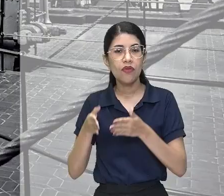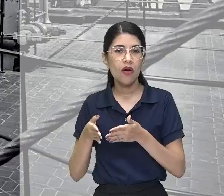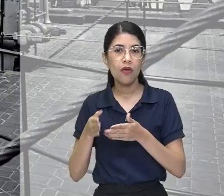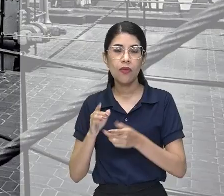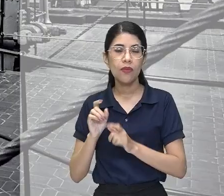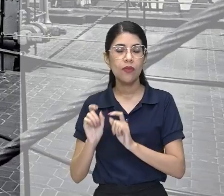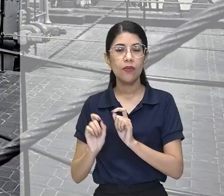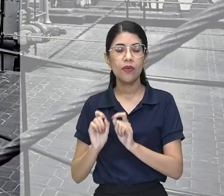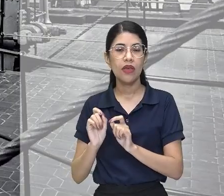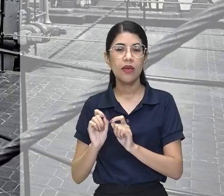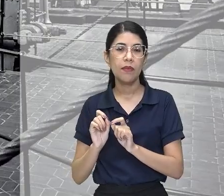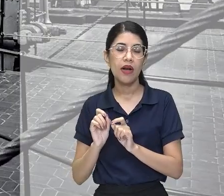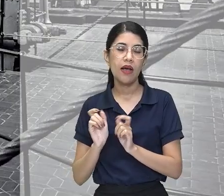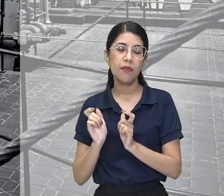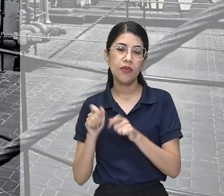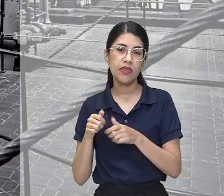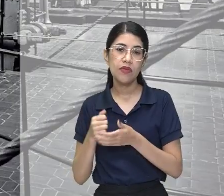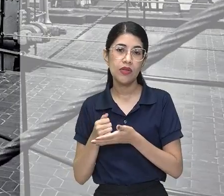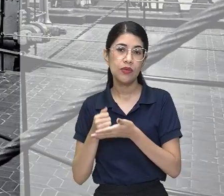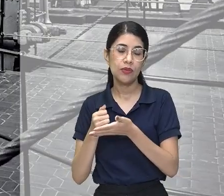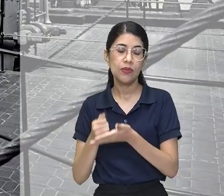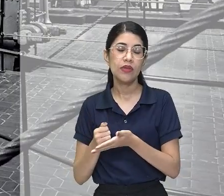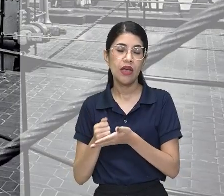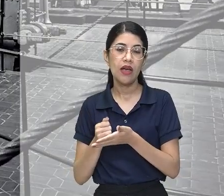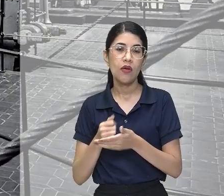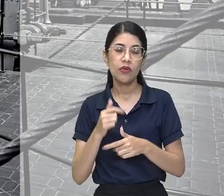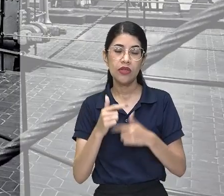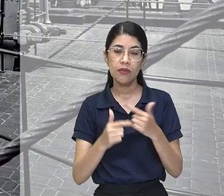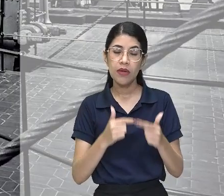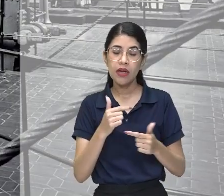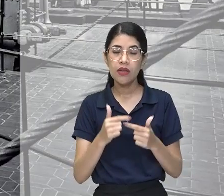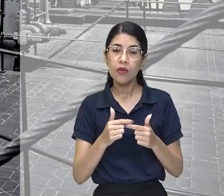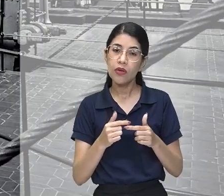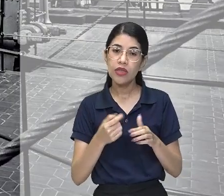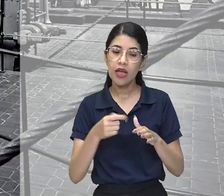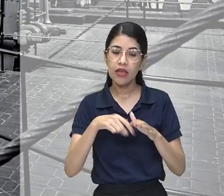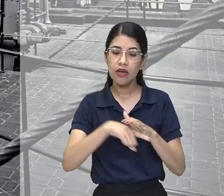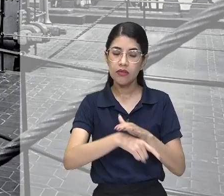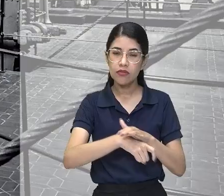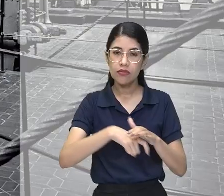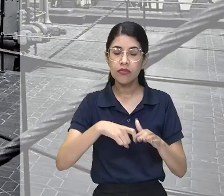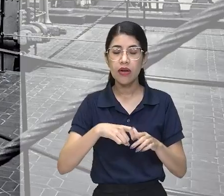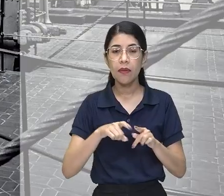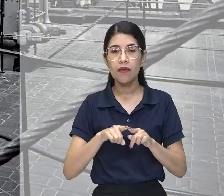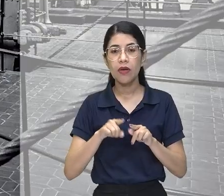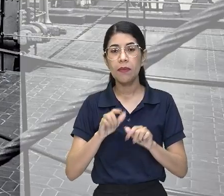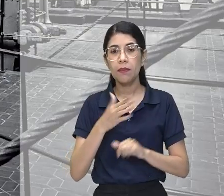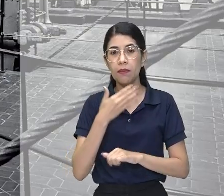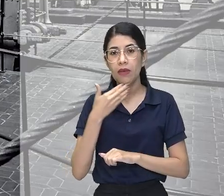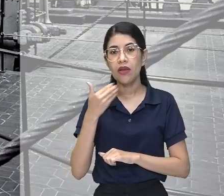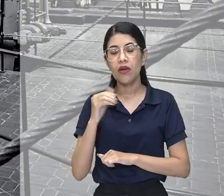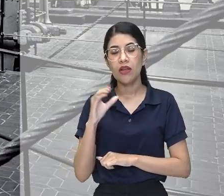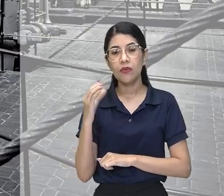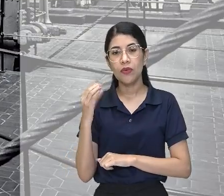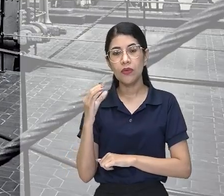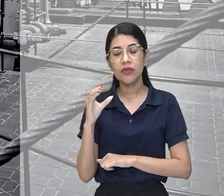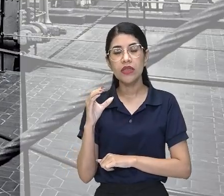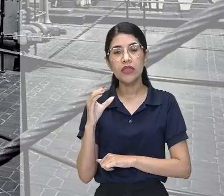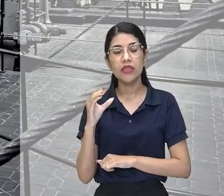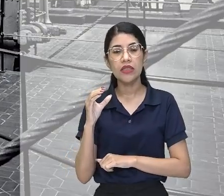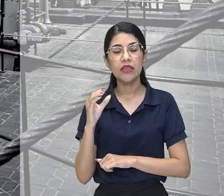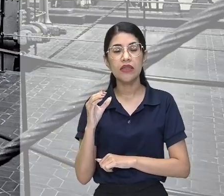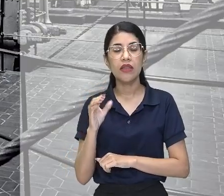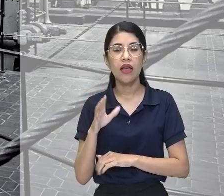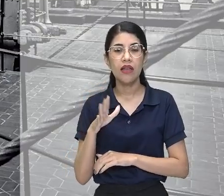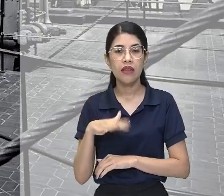para sanar as necessidades dos mineiros ingleses, ela foi aperfeiçoada por cientistas ingleses e